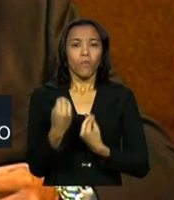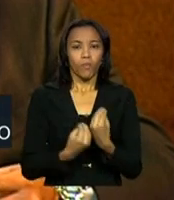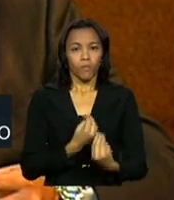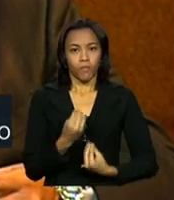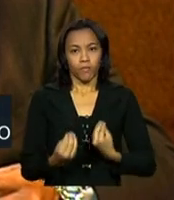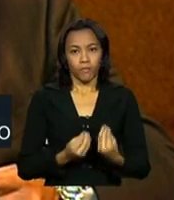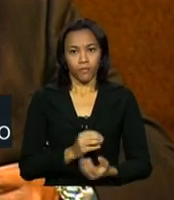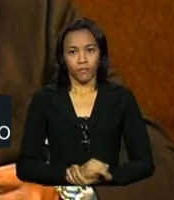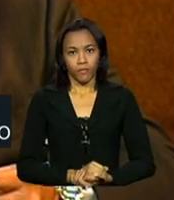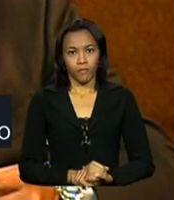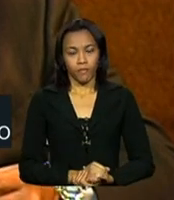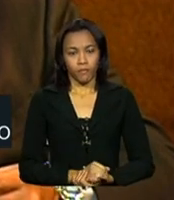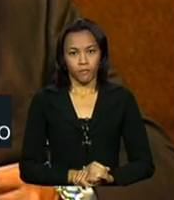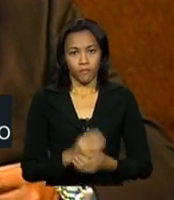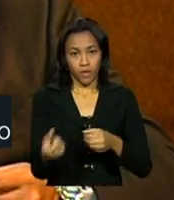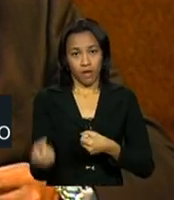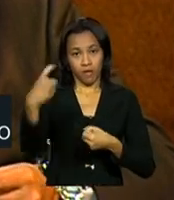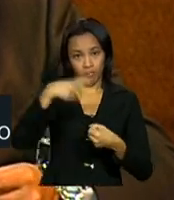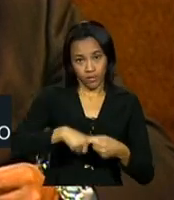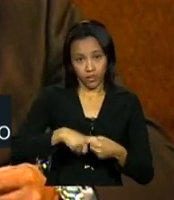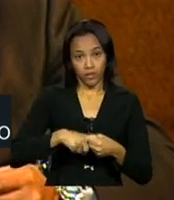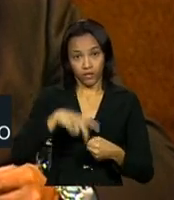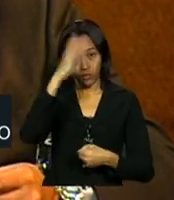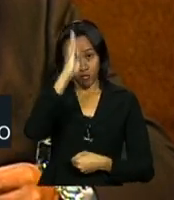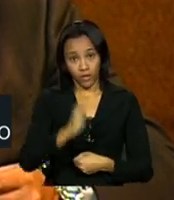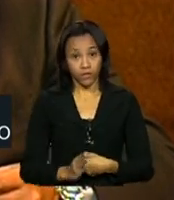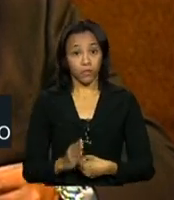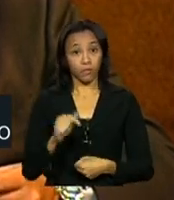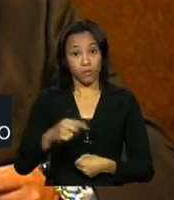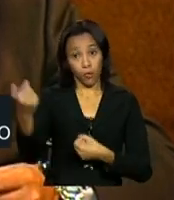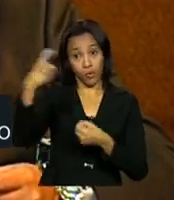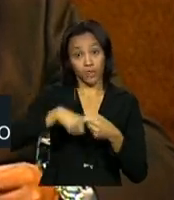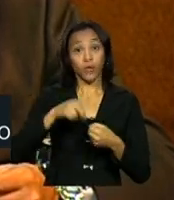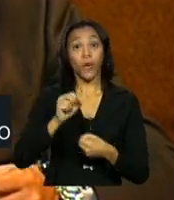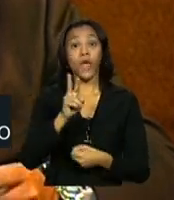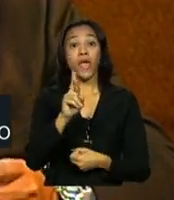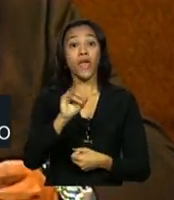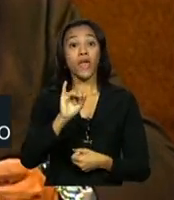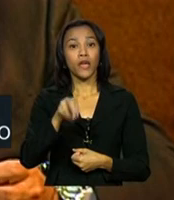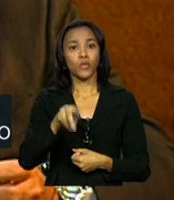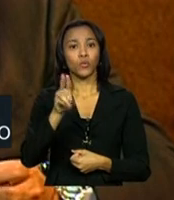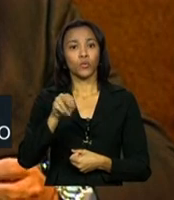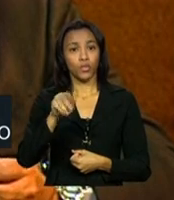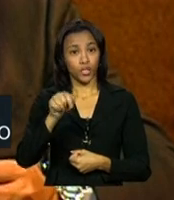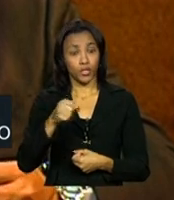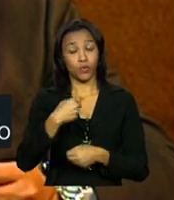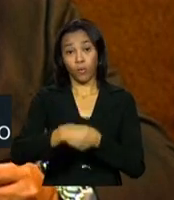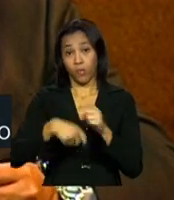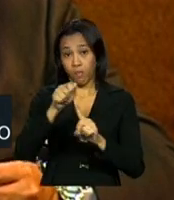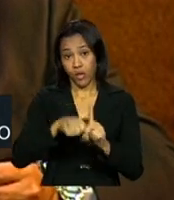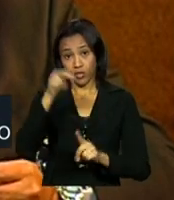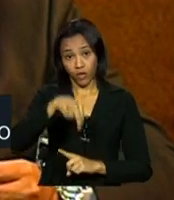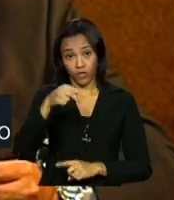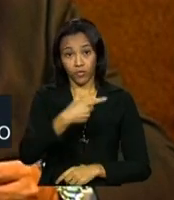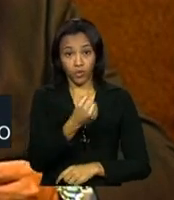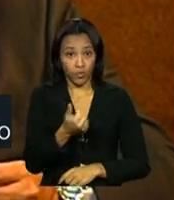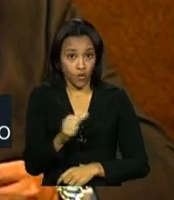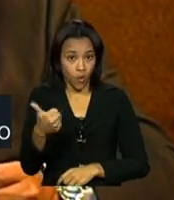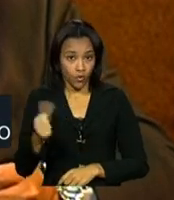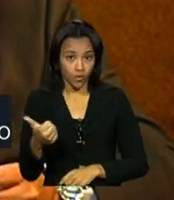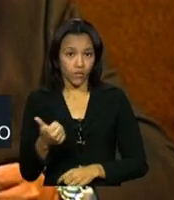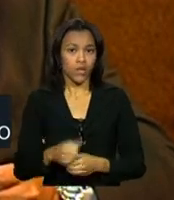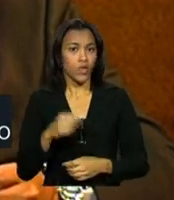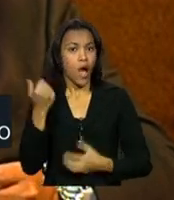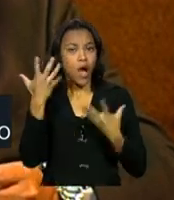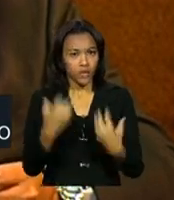p da passeria Brasil e reo unido na temática em novembro de 2011 apoiamos a ida a